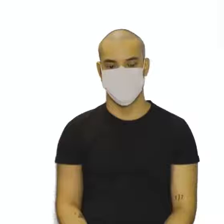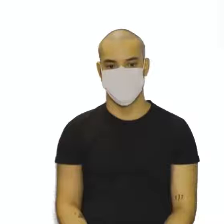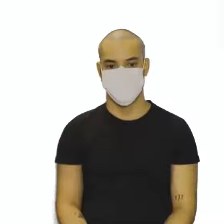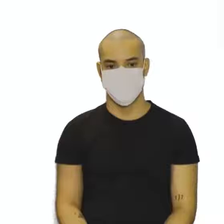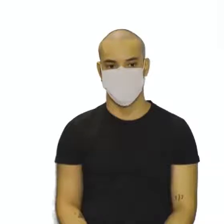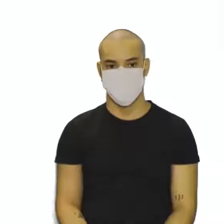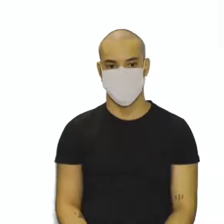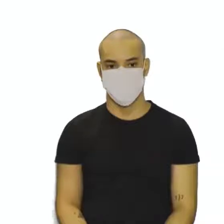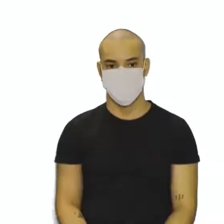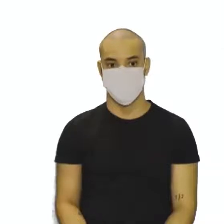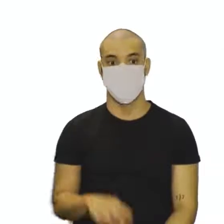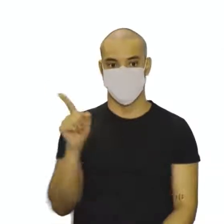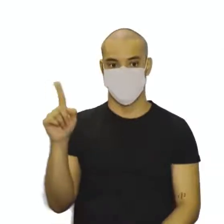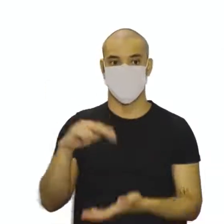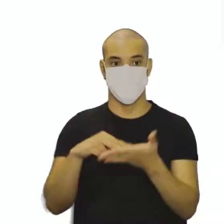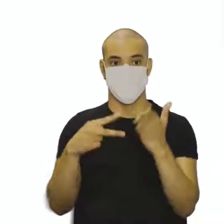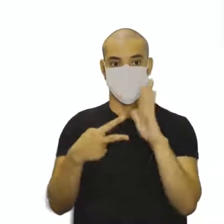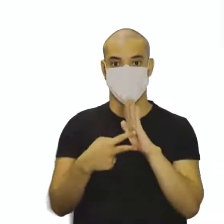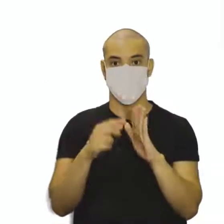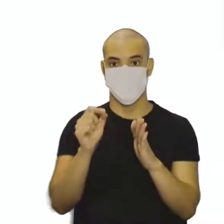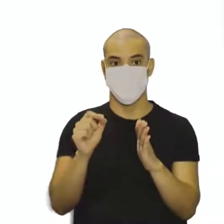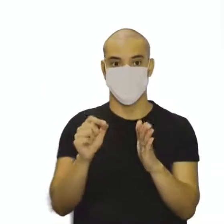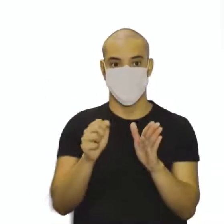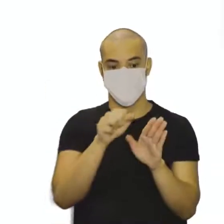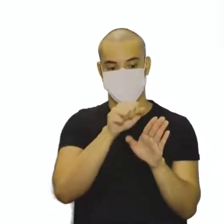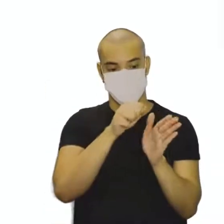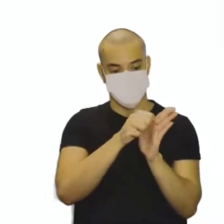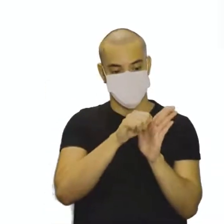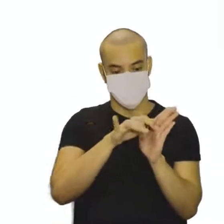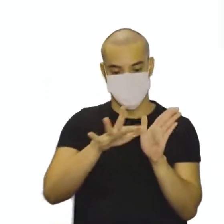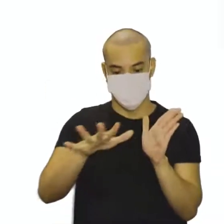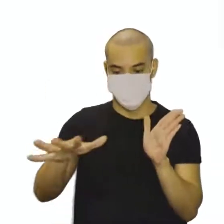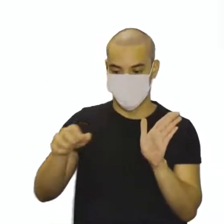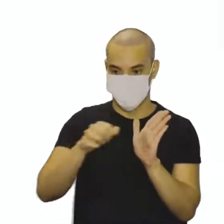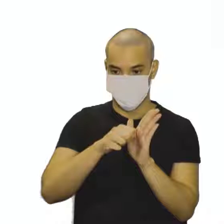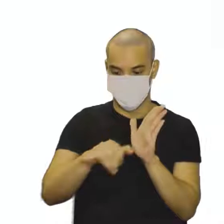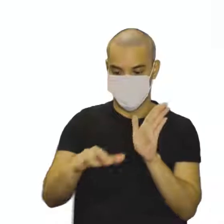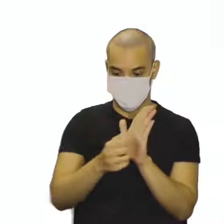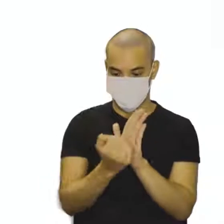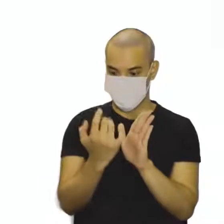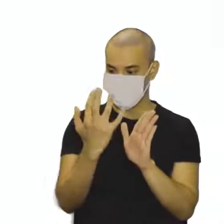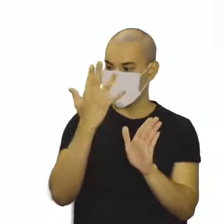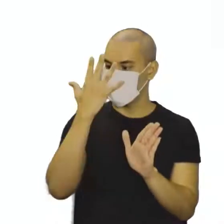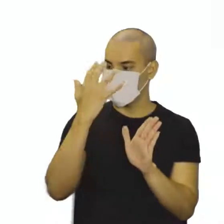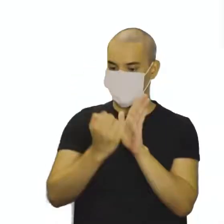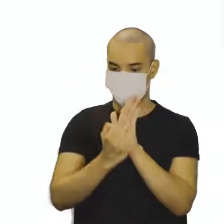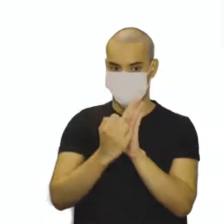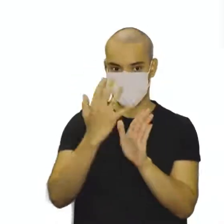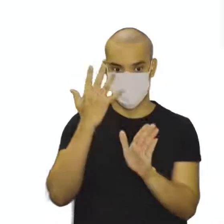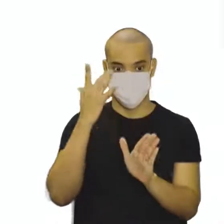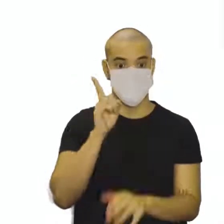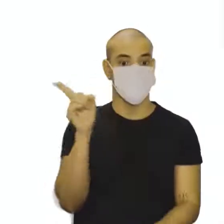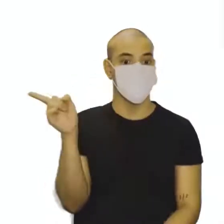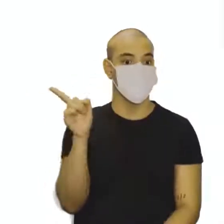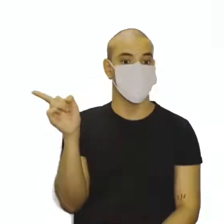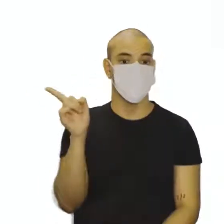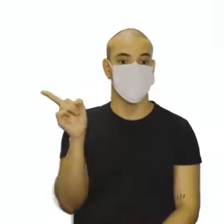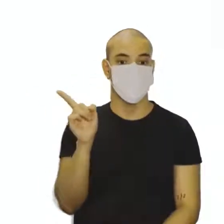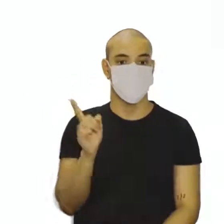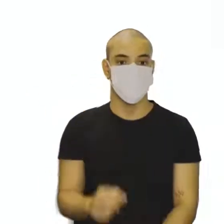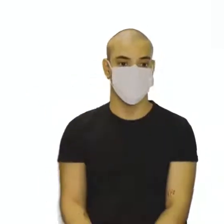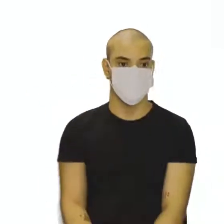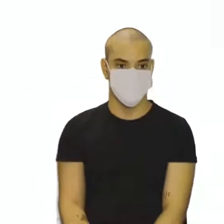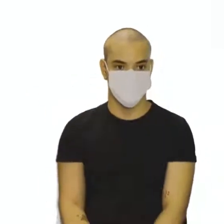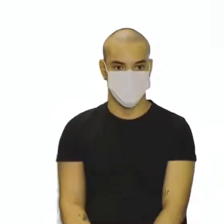Então, aqui a gente fala que ele está saindo do plano, ok? Para representar, a gente vai circular esse pano, aqui